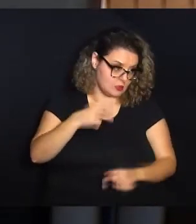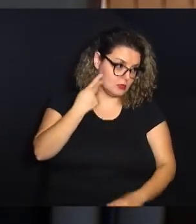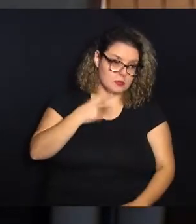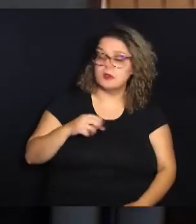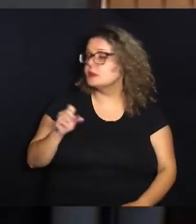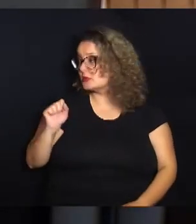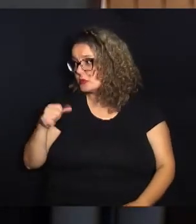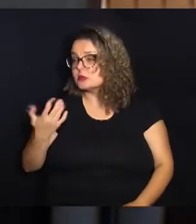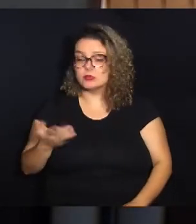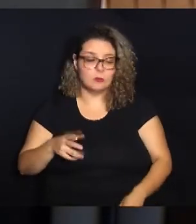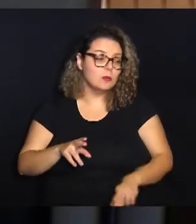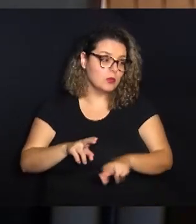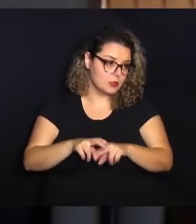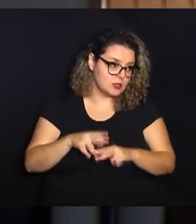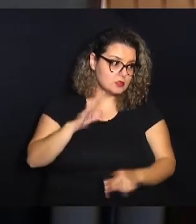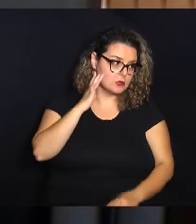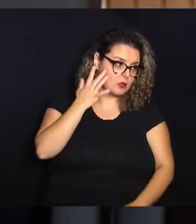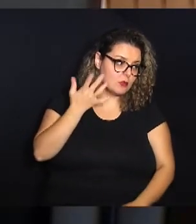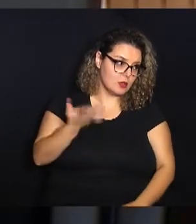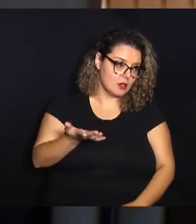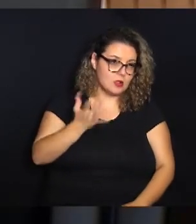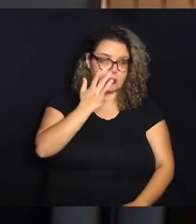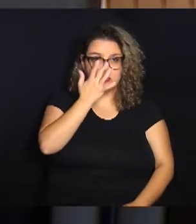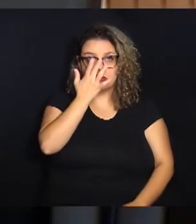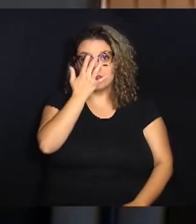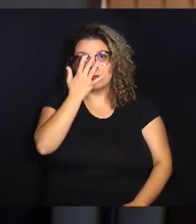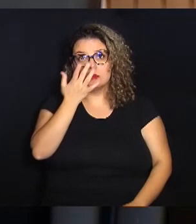Sim. Por isso eu considero que